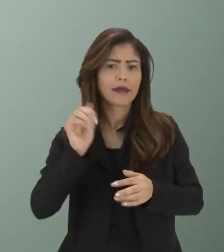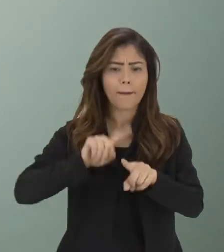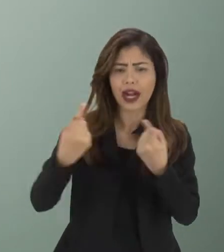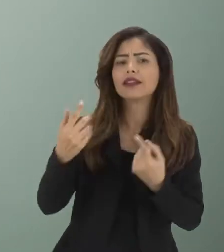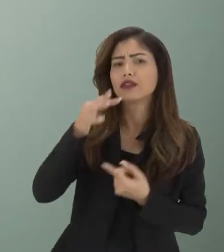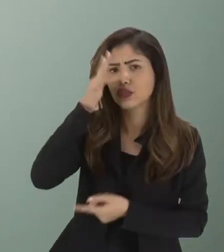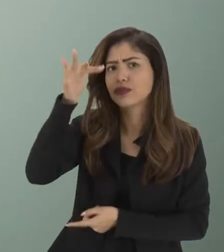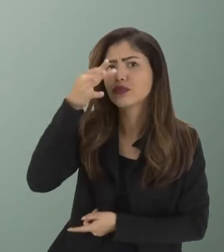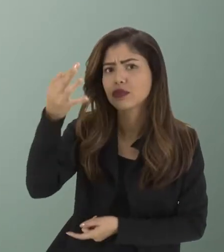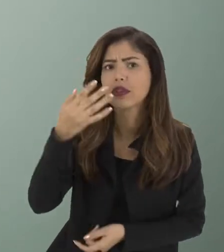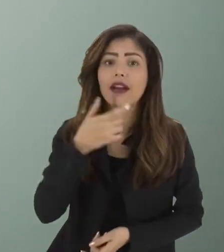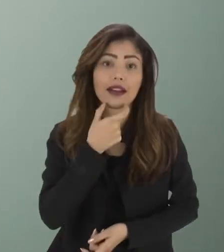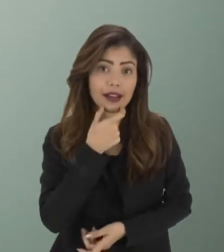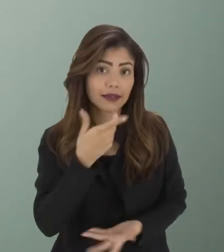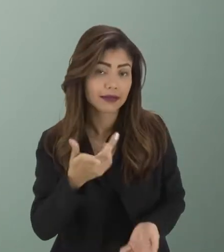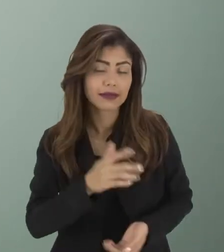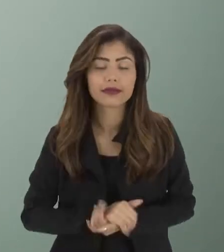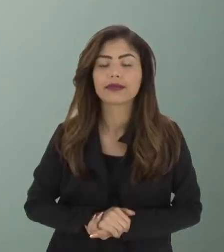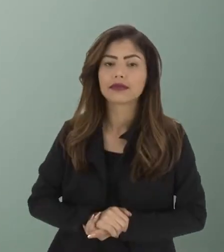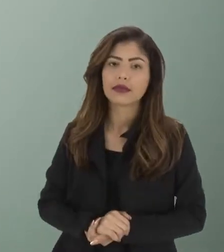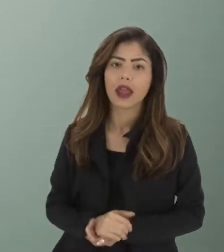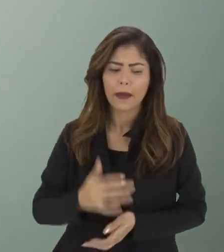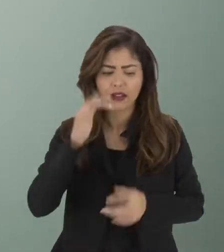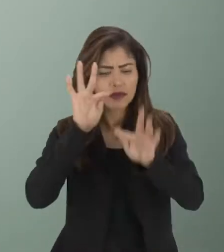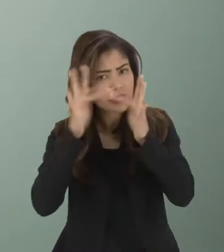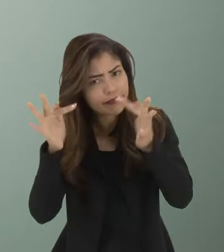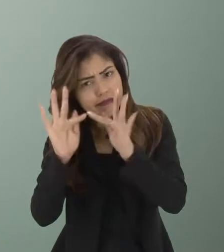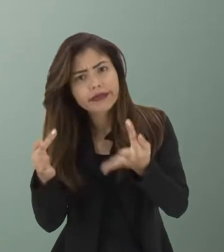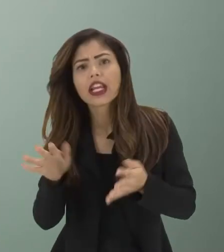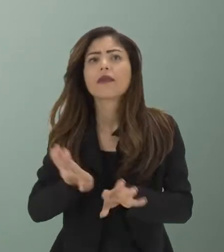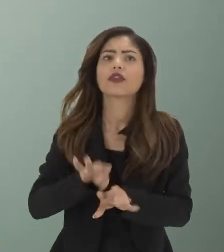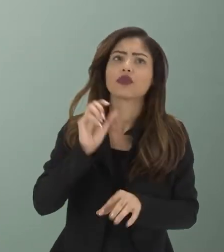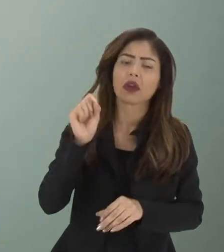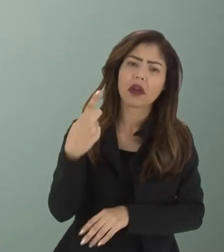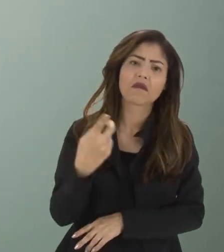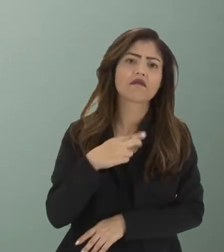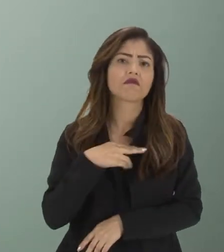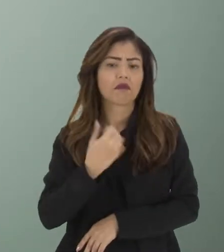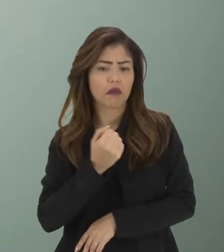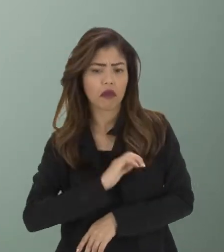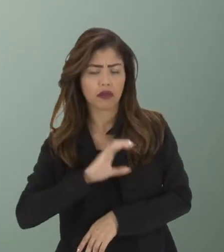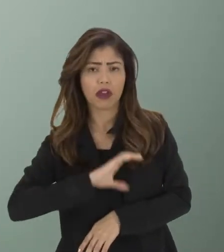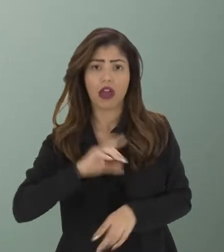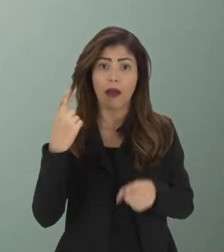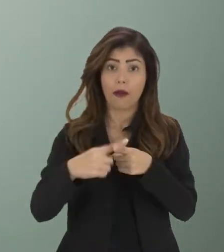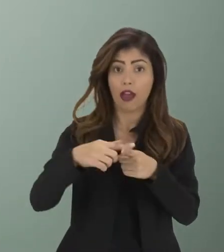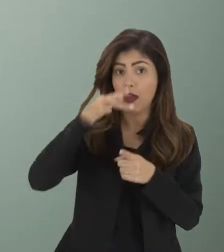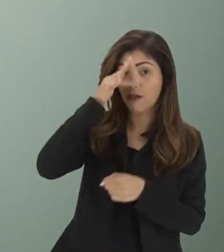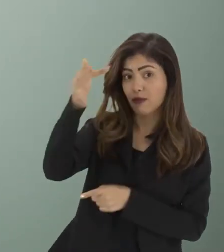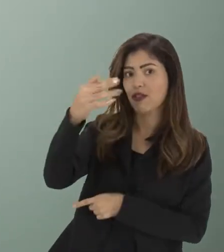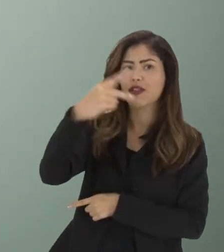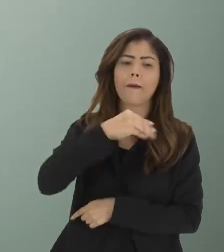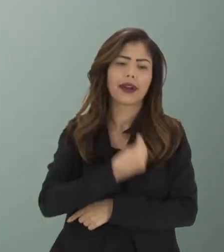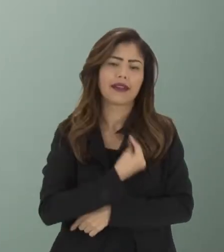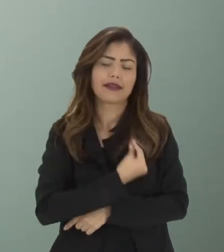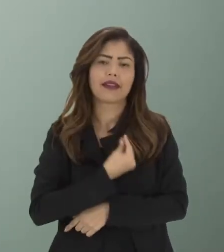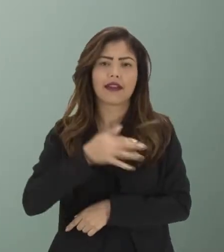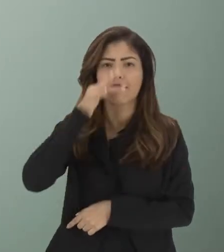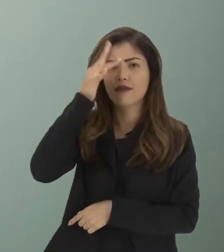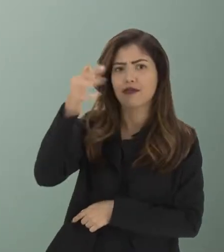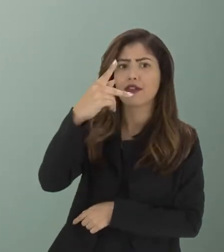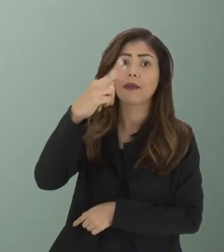futuro em inglês, né? Mas é mais simples do que em português. Em português tem o futuro do presente, futuro